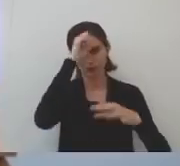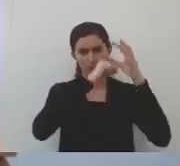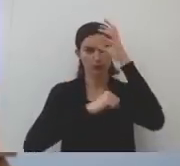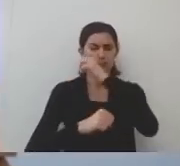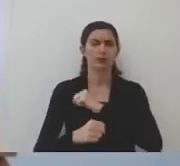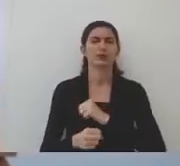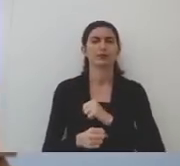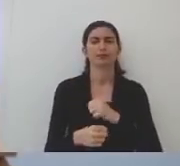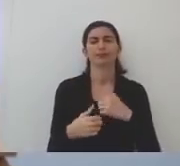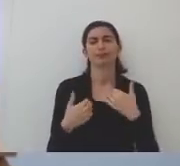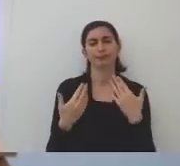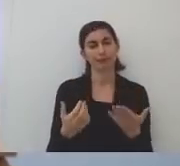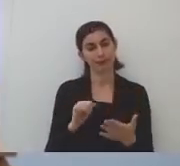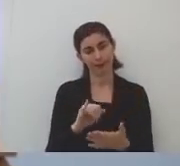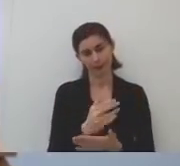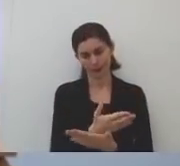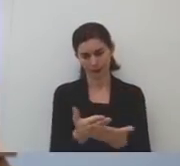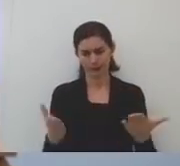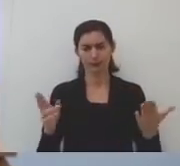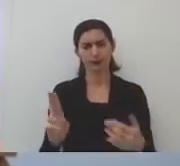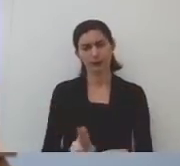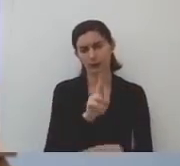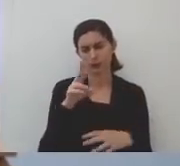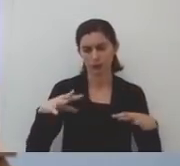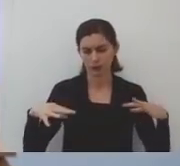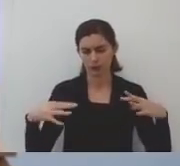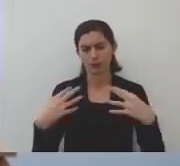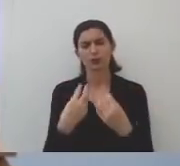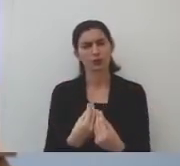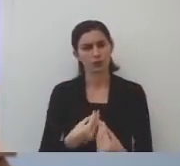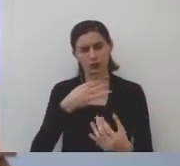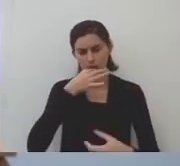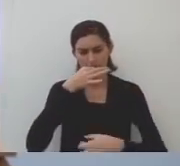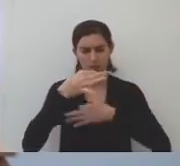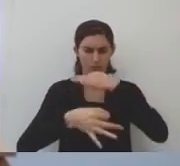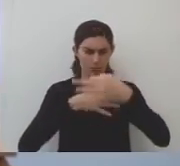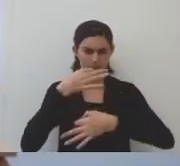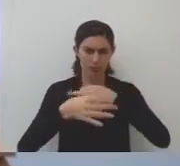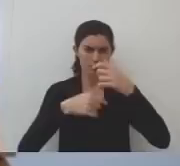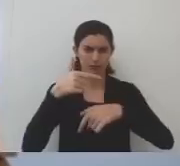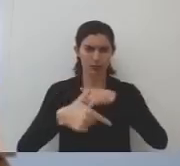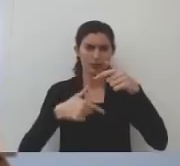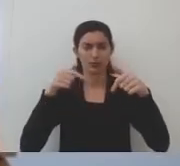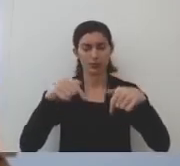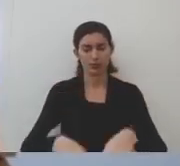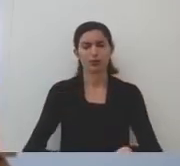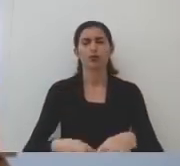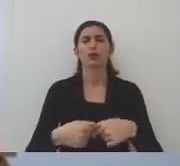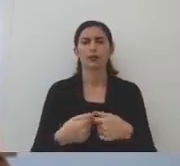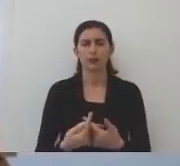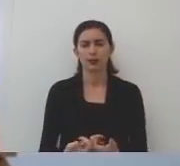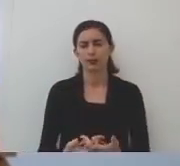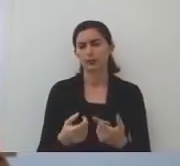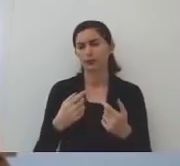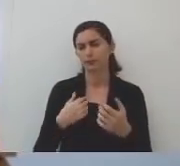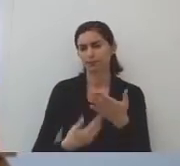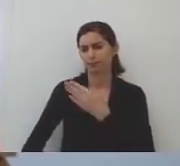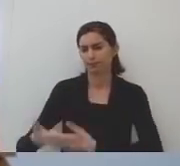ensino-aprendizagem. E se você utilizar todas essas dicas que a gente trabalhou aqui, né, essa questão